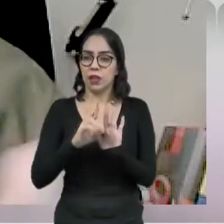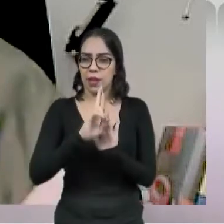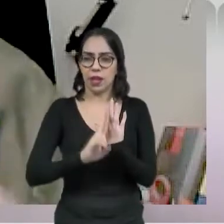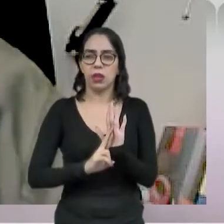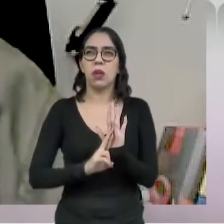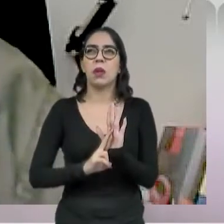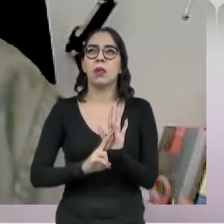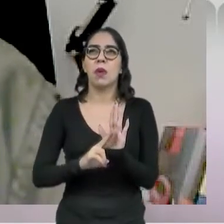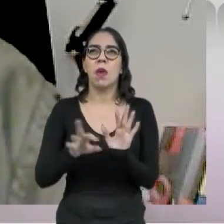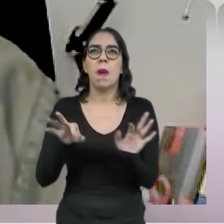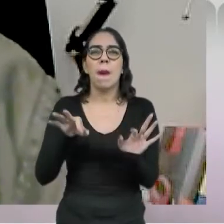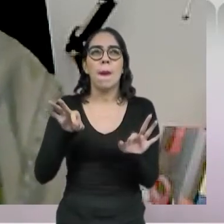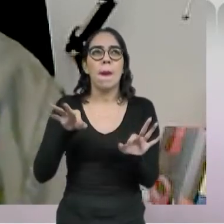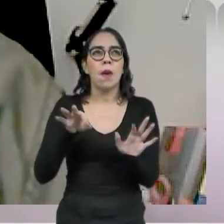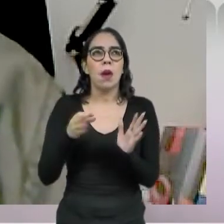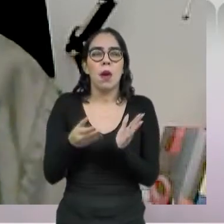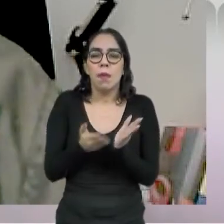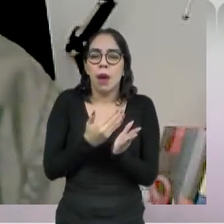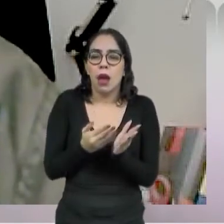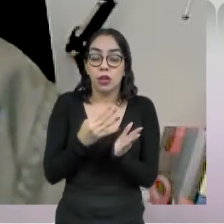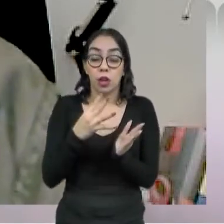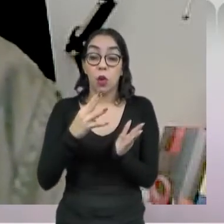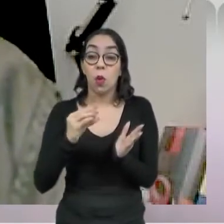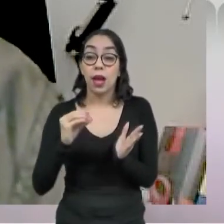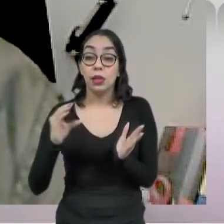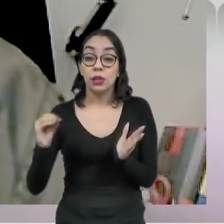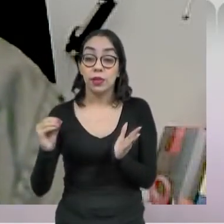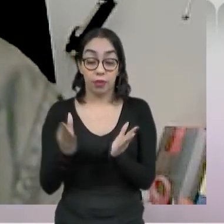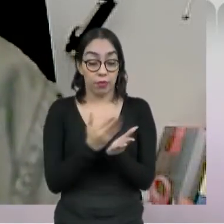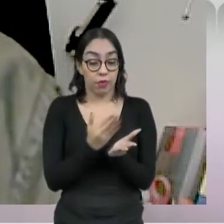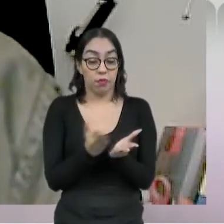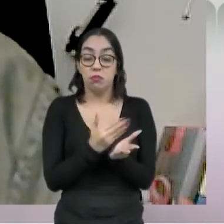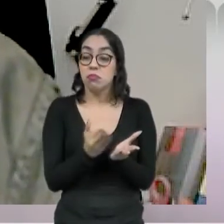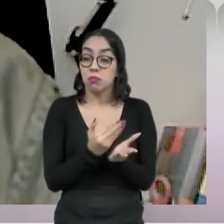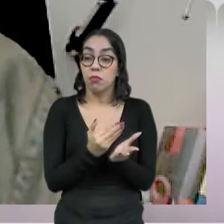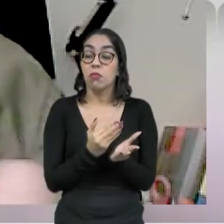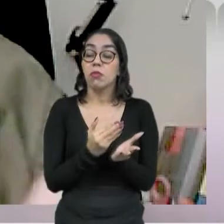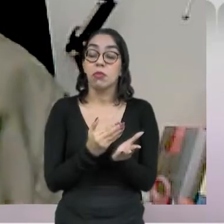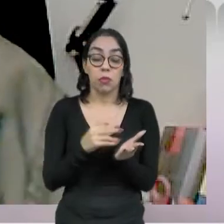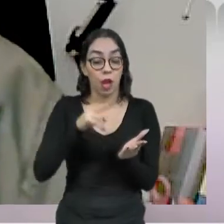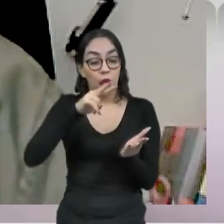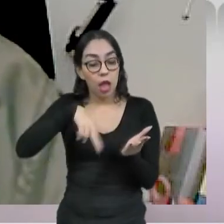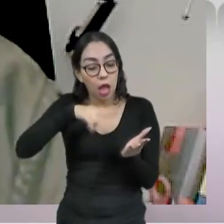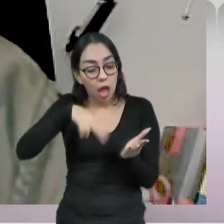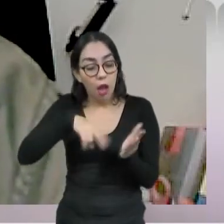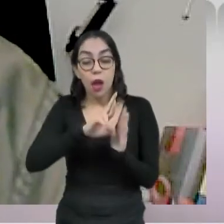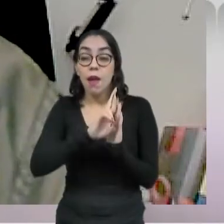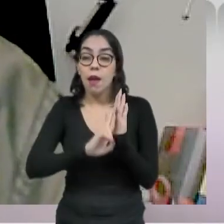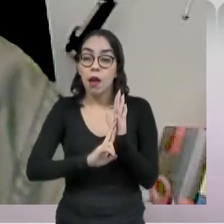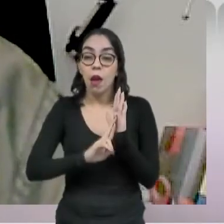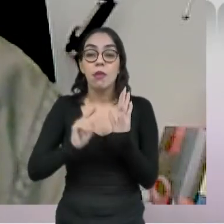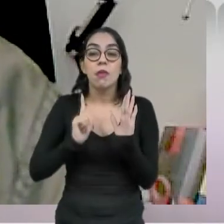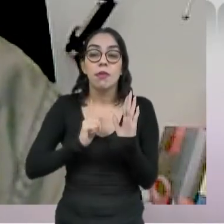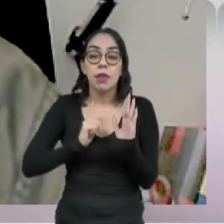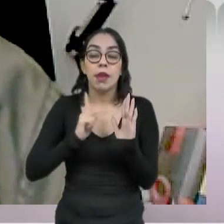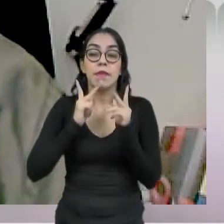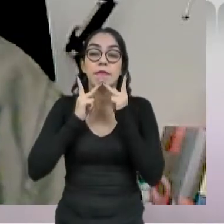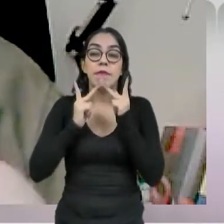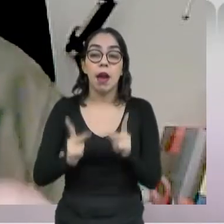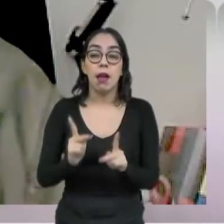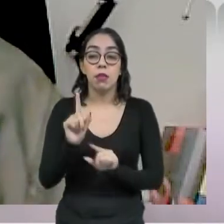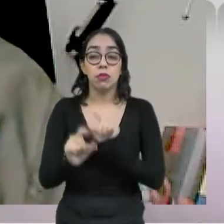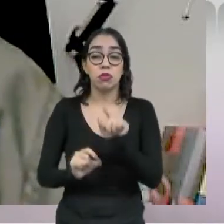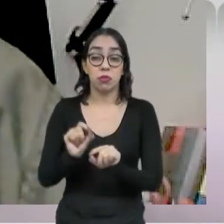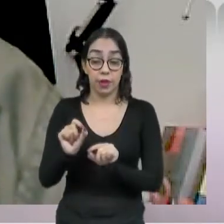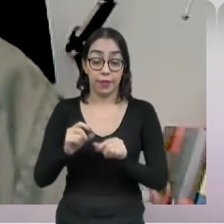de 400 e tantas páginas, que eu li minuciosamente, e no final do relatório os dois padres dizem que não